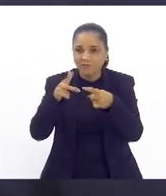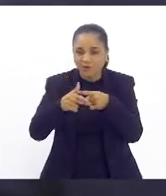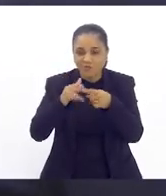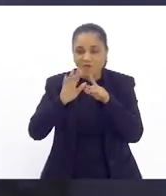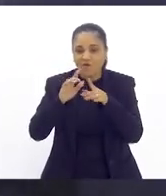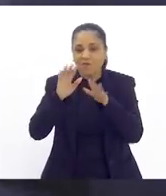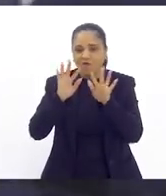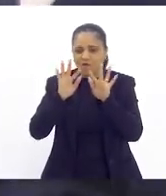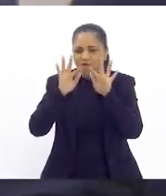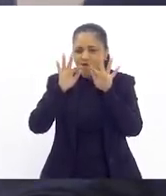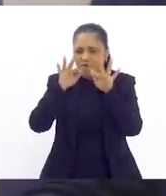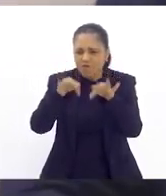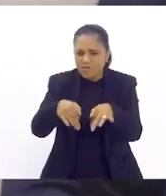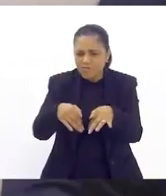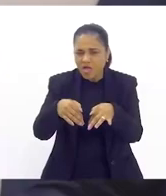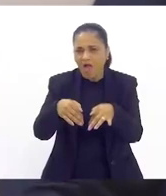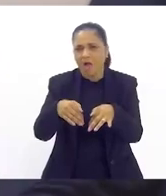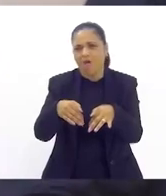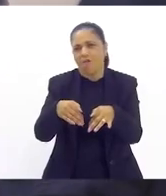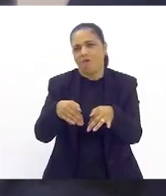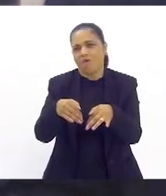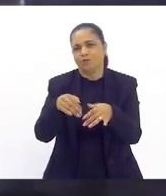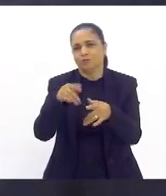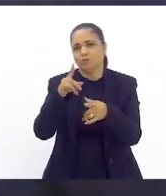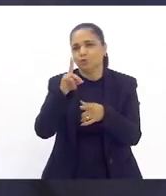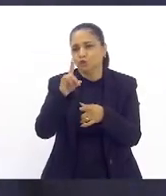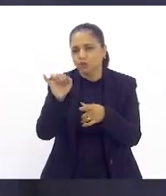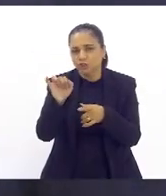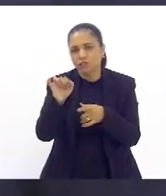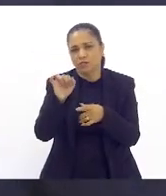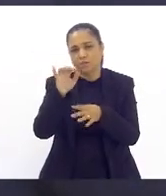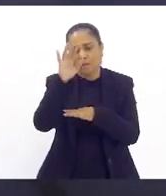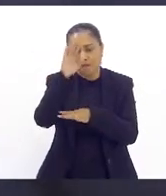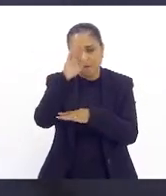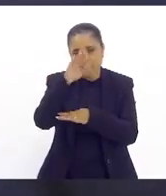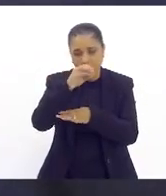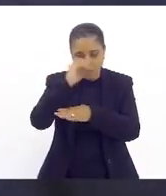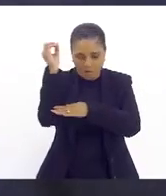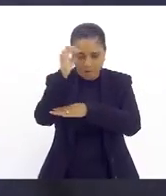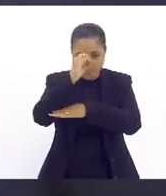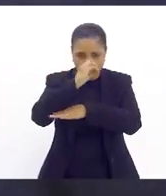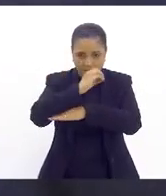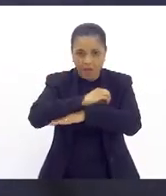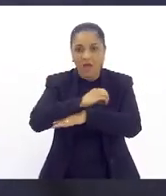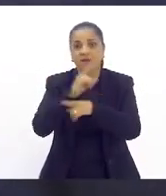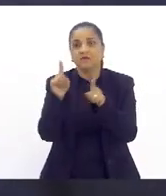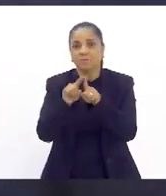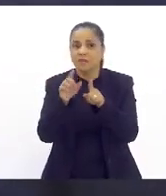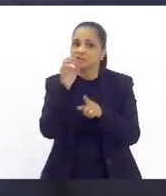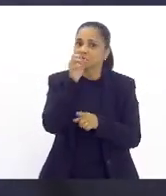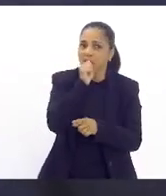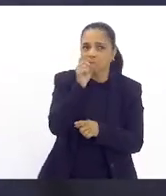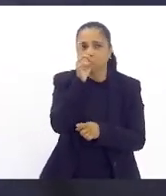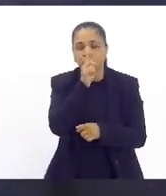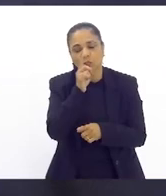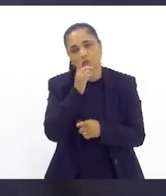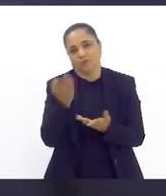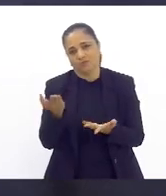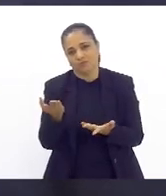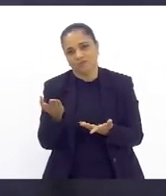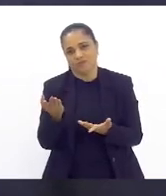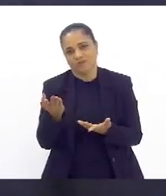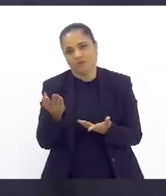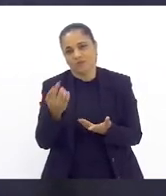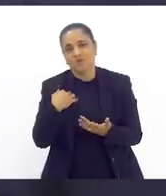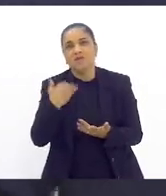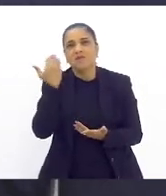do expediente bancário é uma covardia com contribuintes assim como no final de semana então eu queria entender